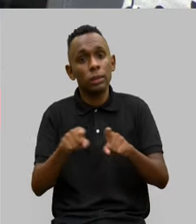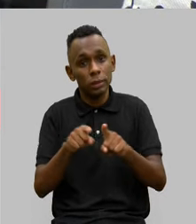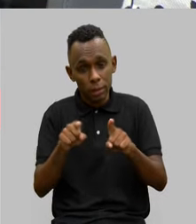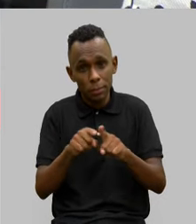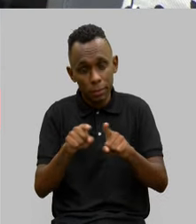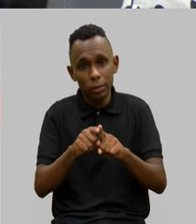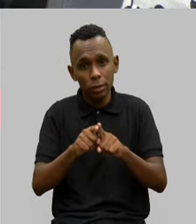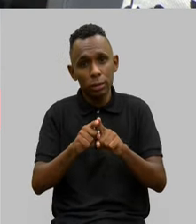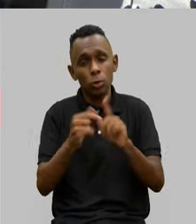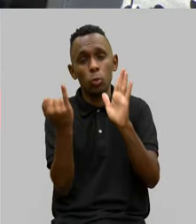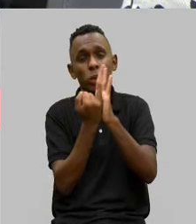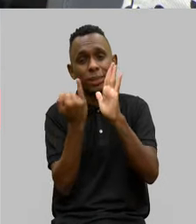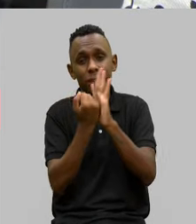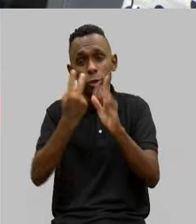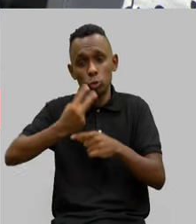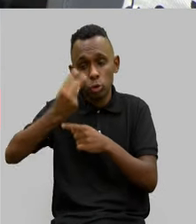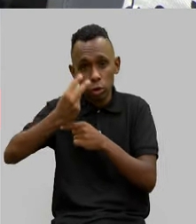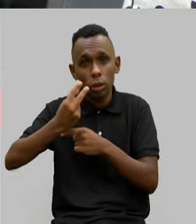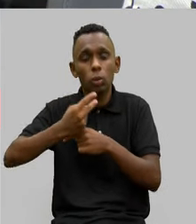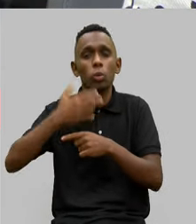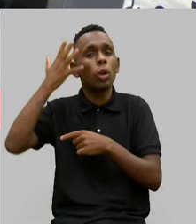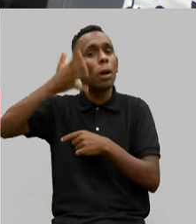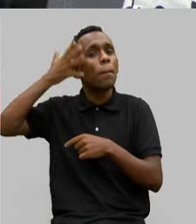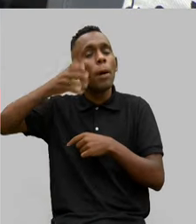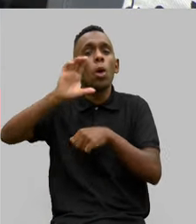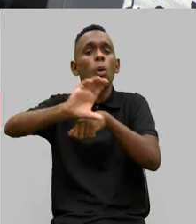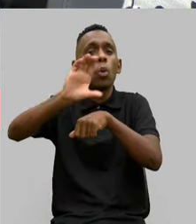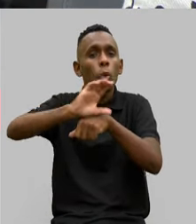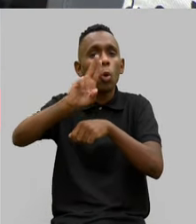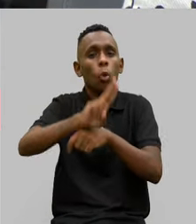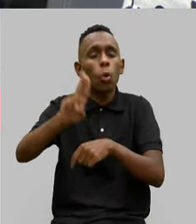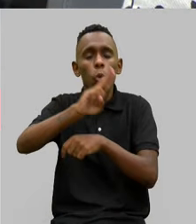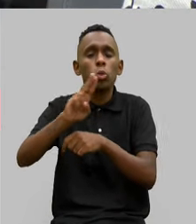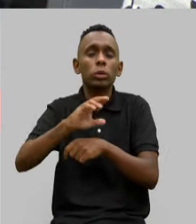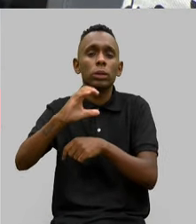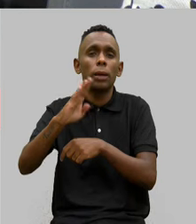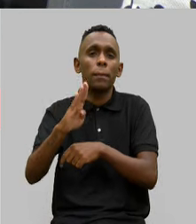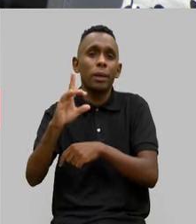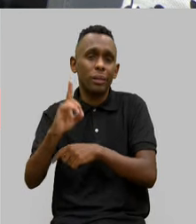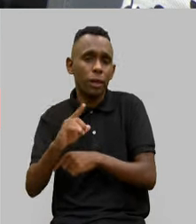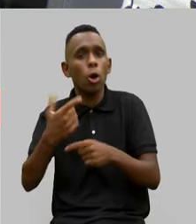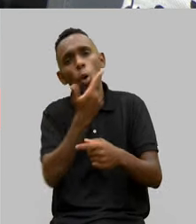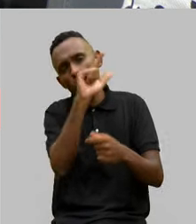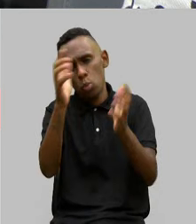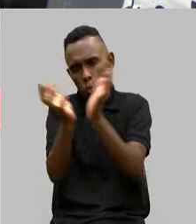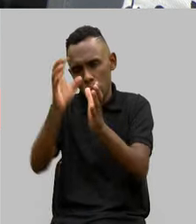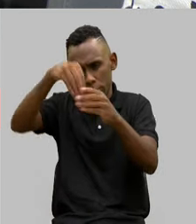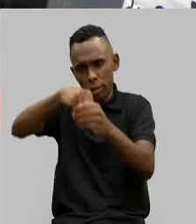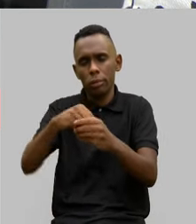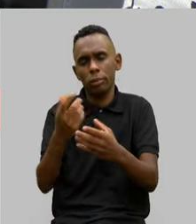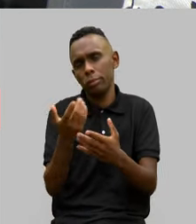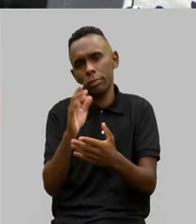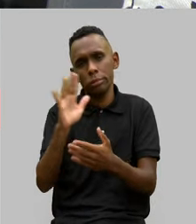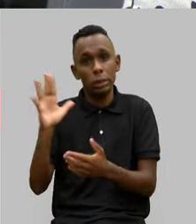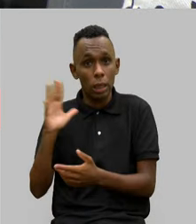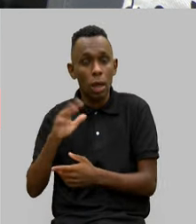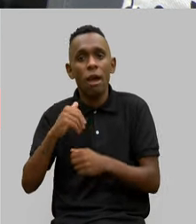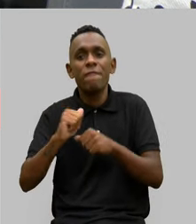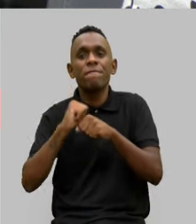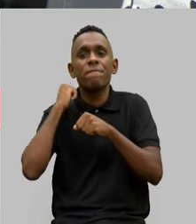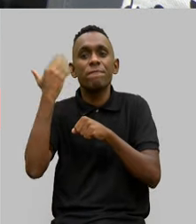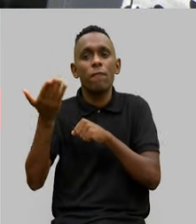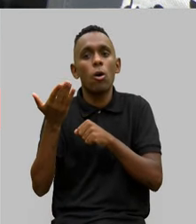mais absurdo ainda que fala ministrar palestras e cursos sobre o uso do canabidiol e ou produtos derivados da cannabis fora do ambiente